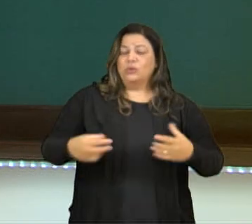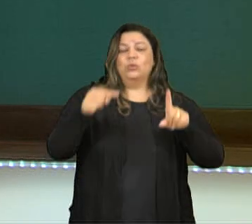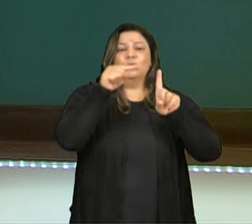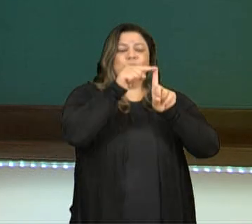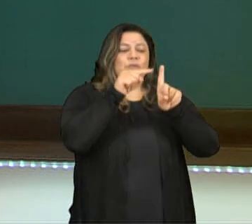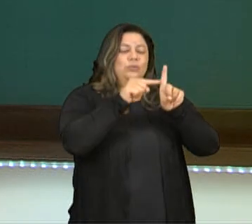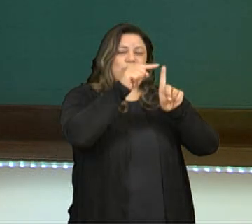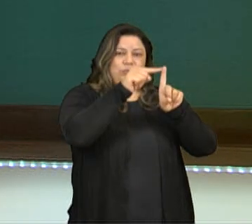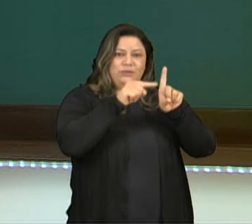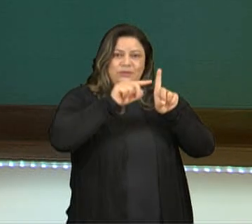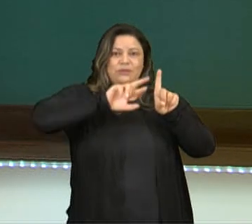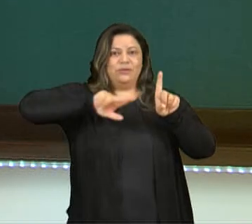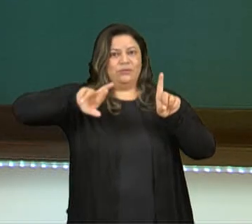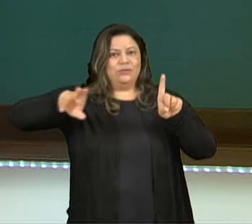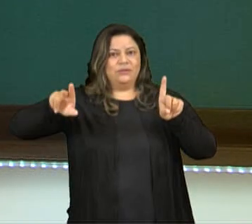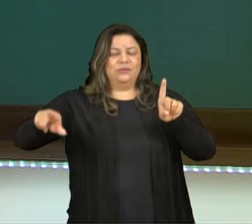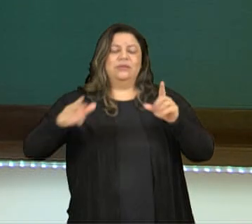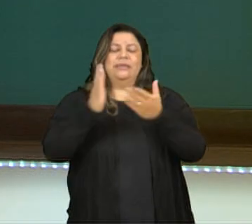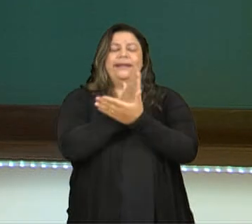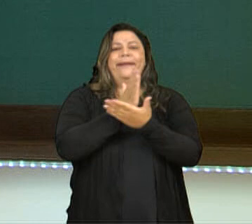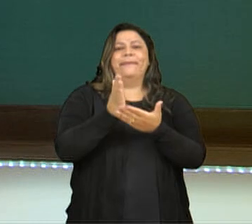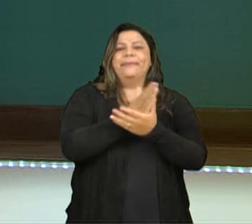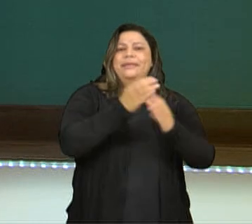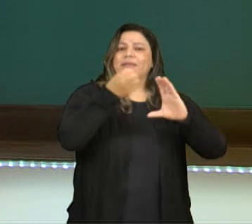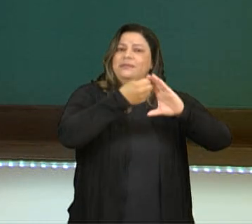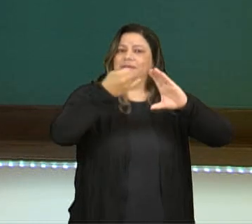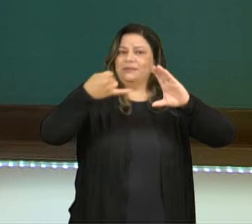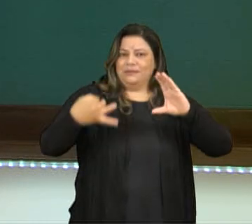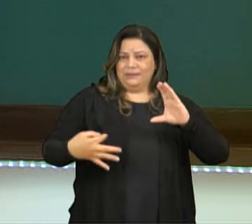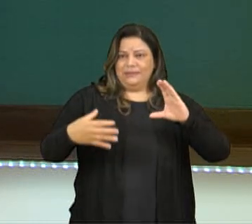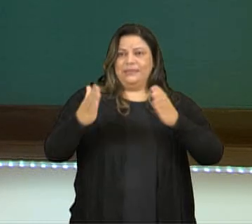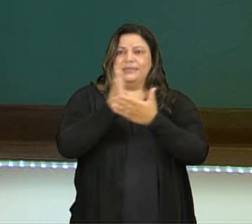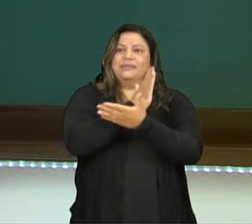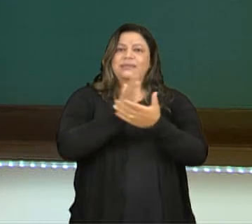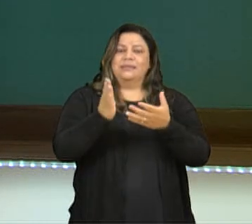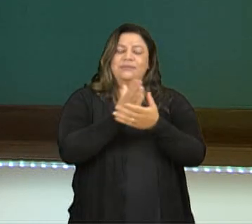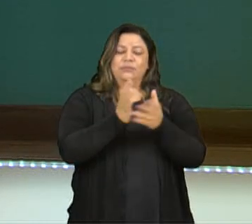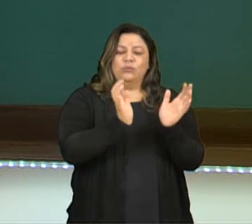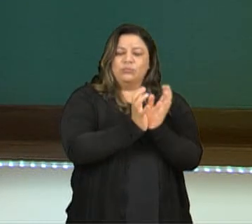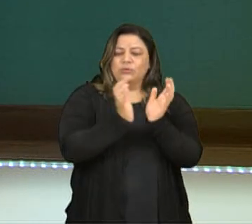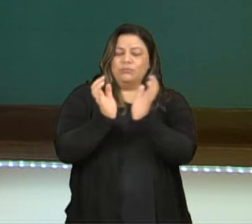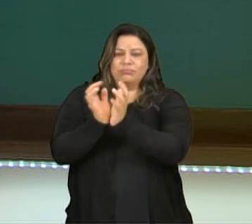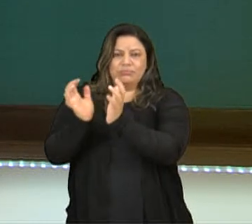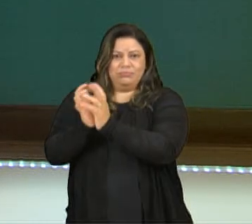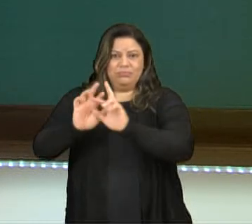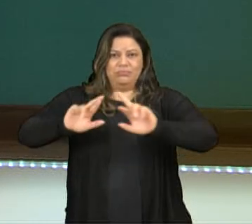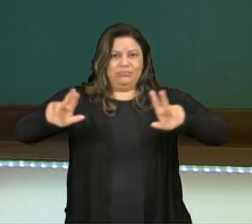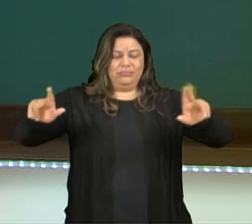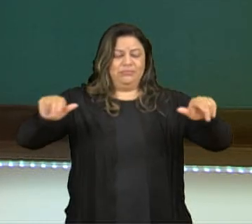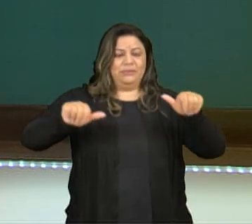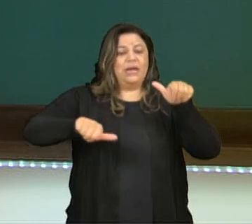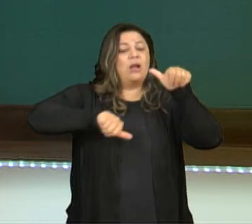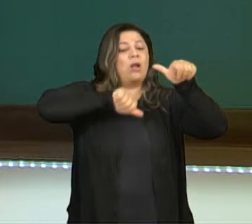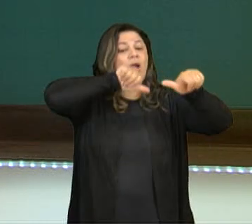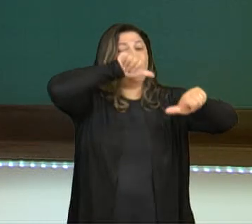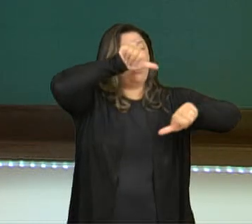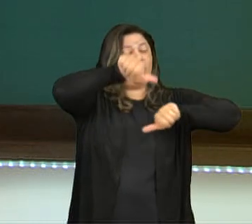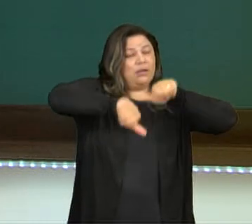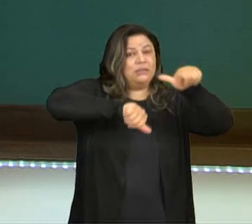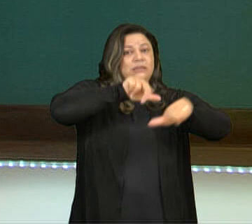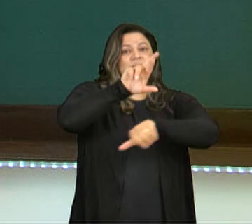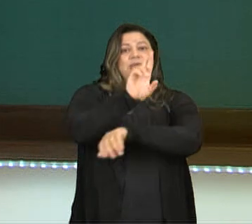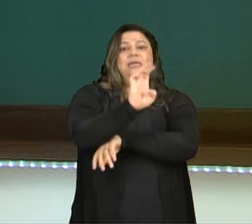né? Dependendo das suas características ali, eles são divididos em recursos renováveis e